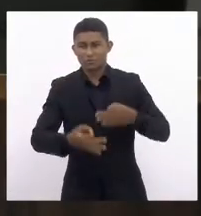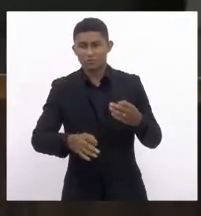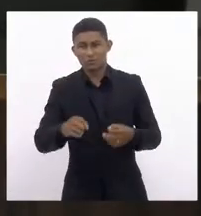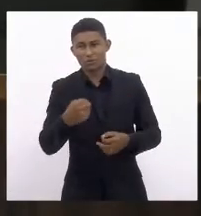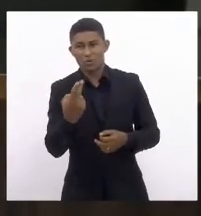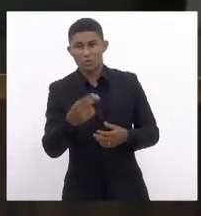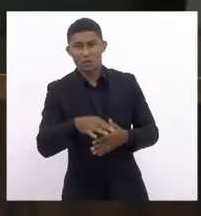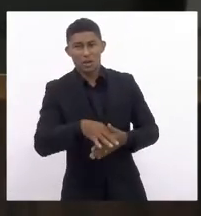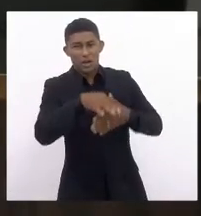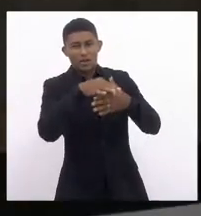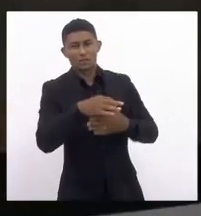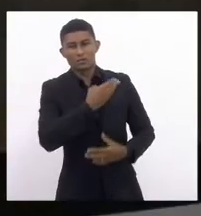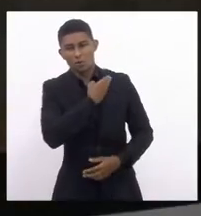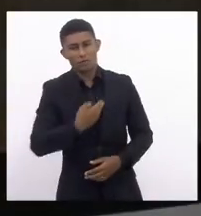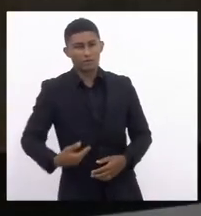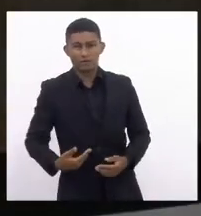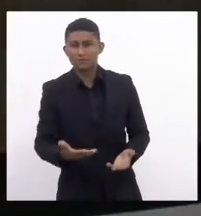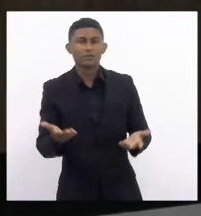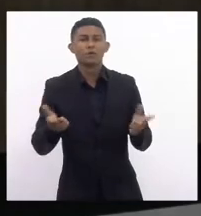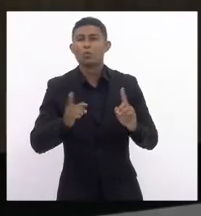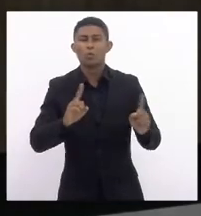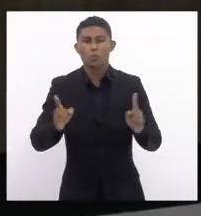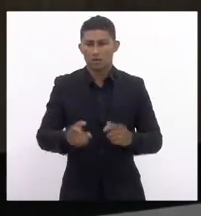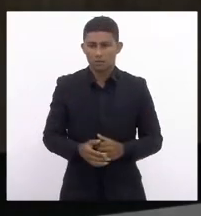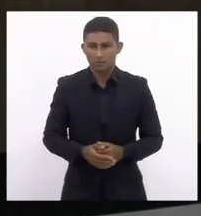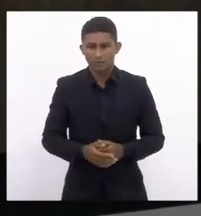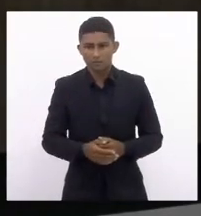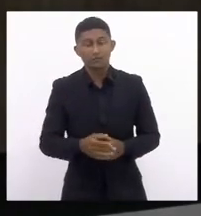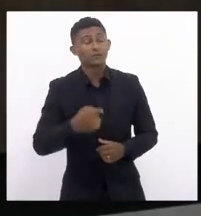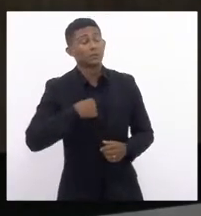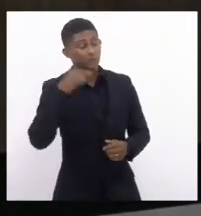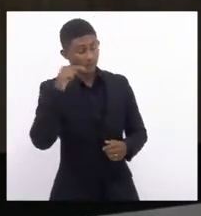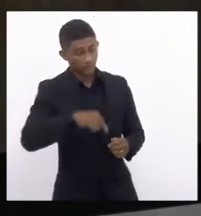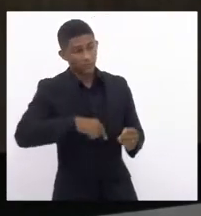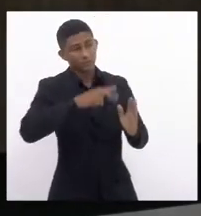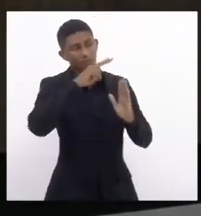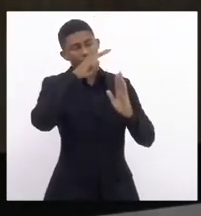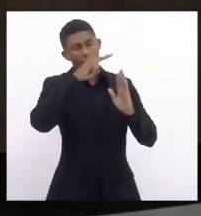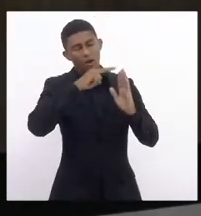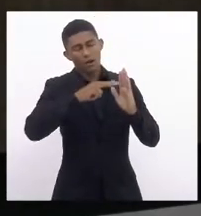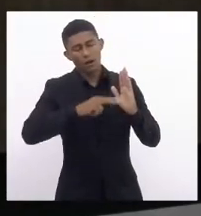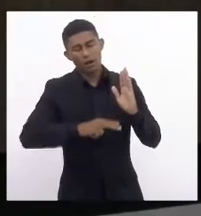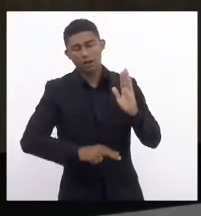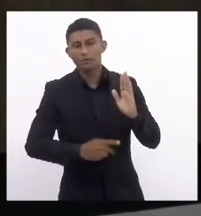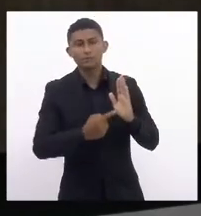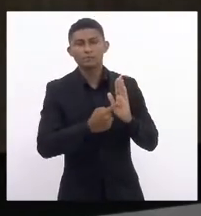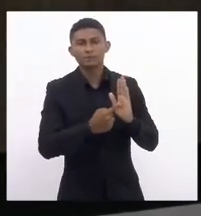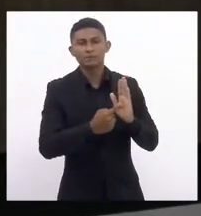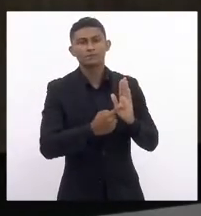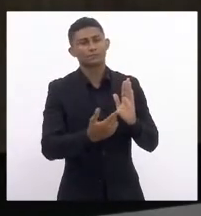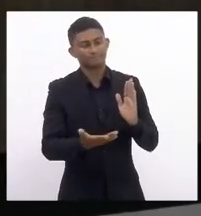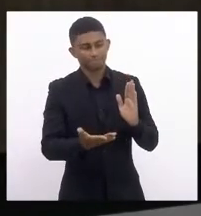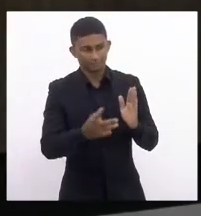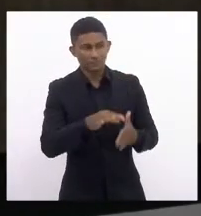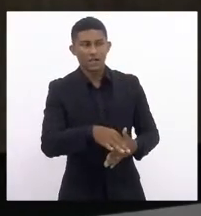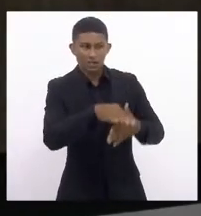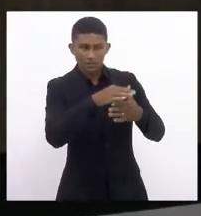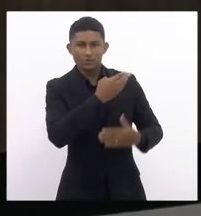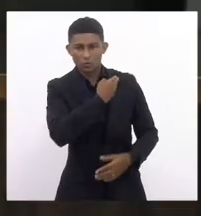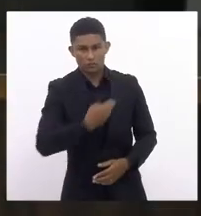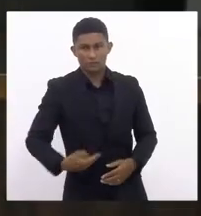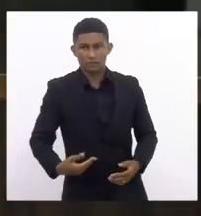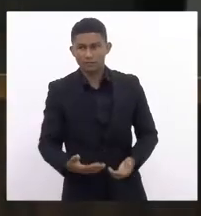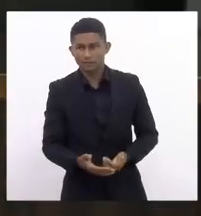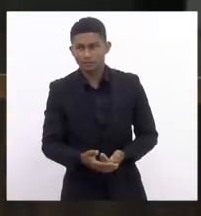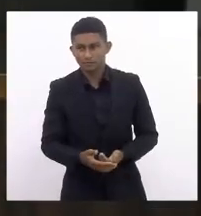governo. Eu estou aqui lendo o parecer do líder do governo. Ah, o projeto de lei... Então,